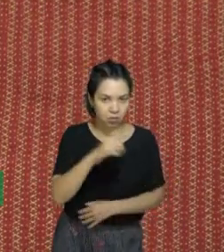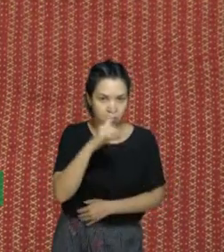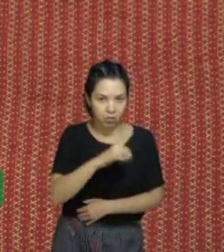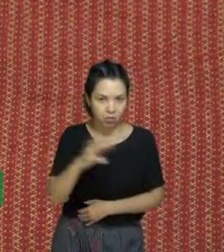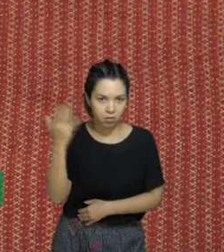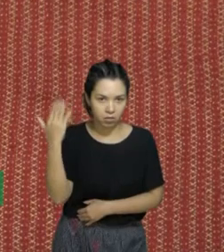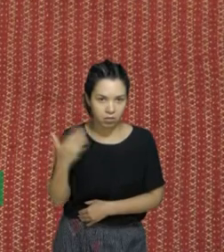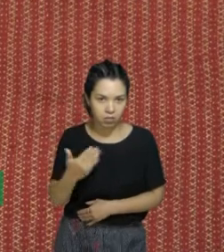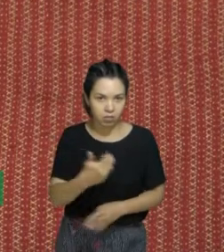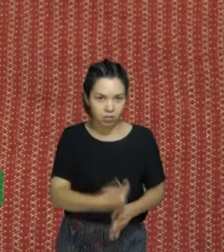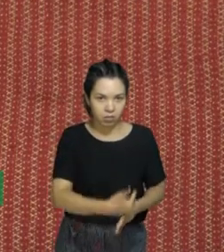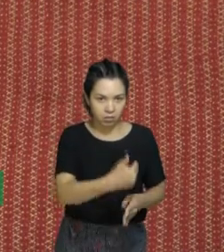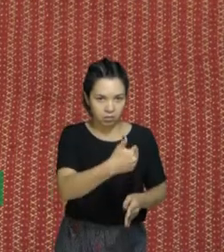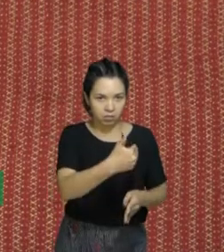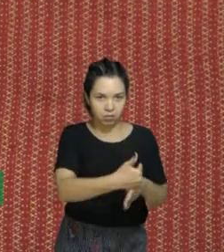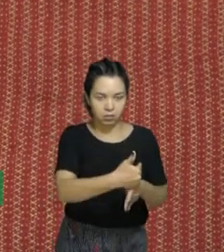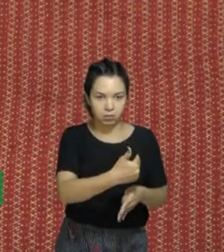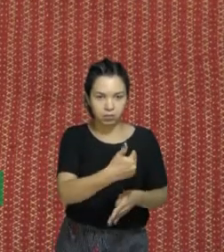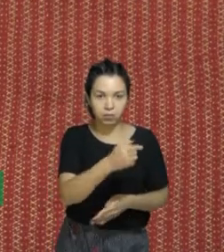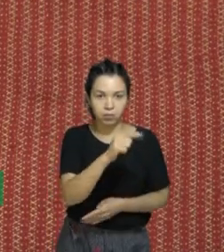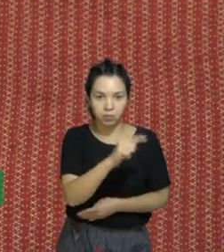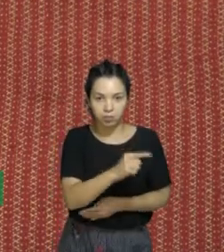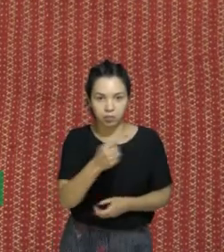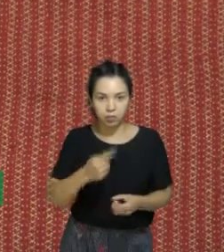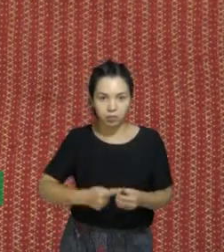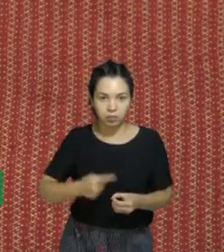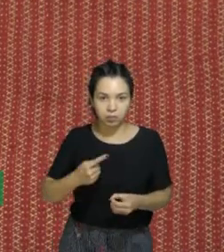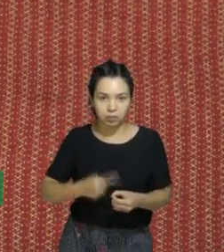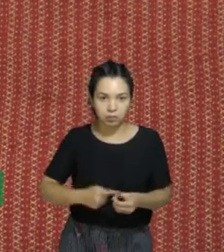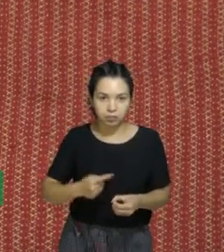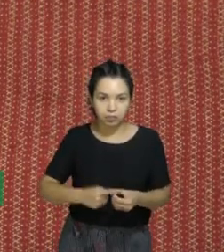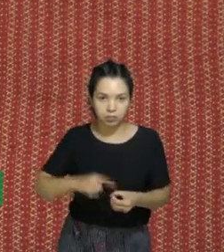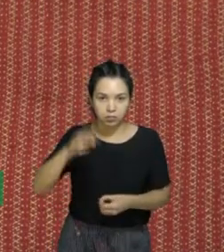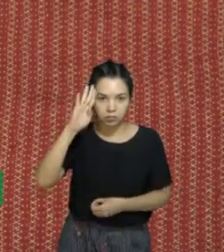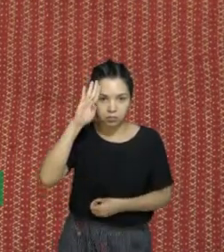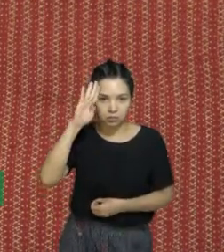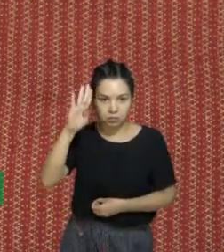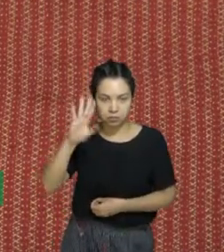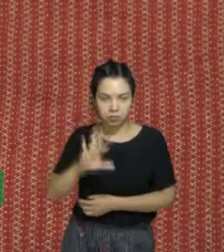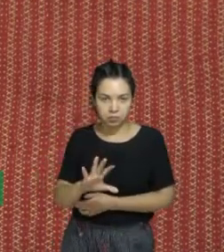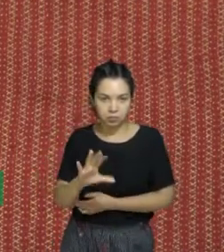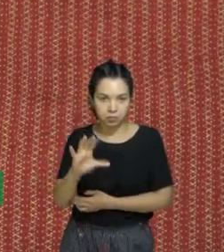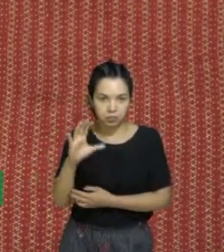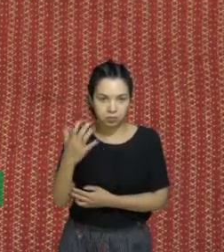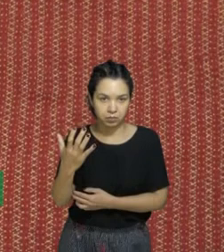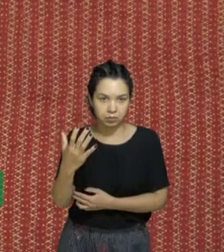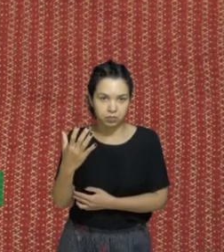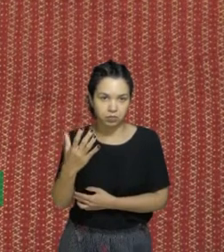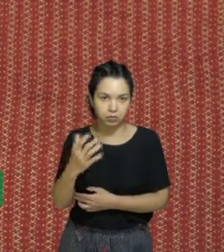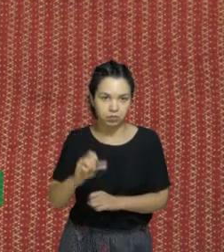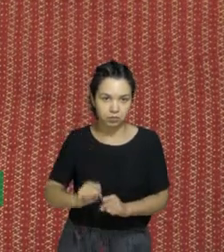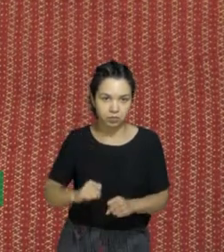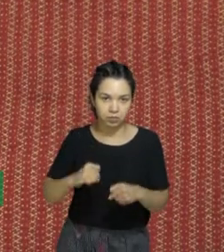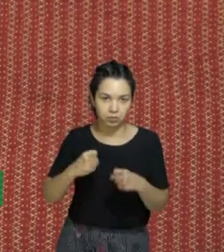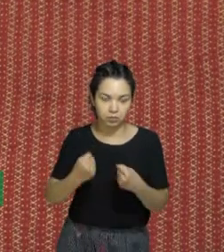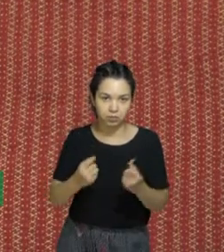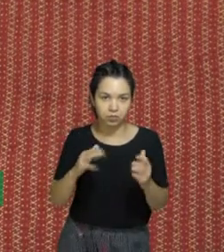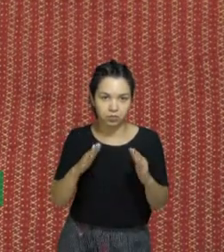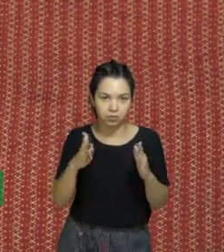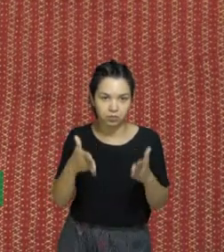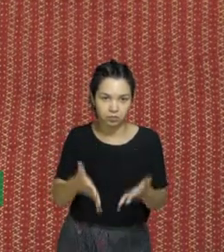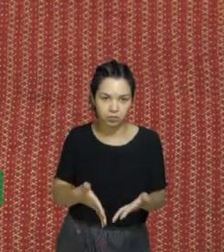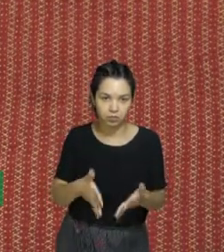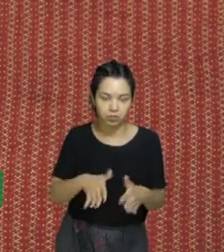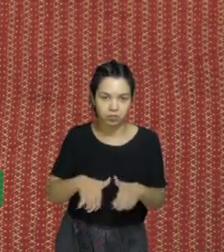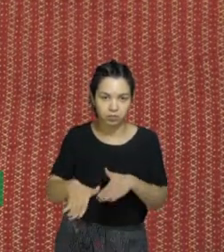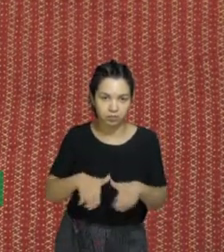da barragem de José Boatê, principalmente pelo profissionalismo, dedicação, a mobilização,